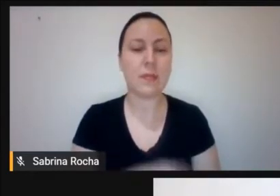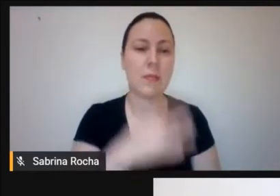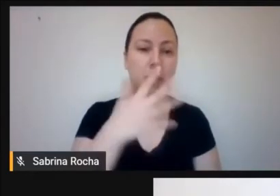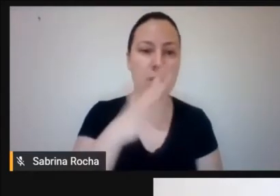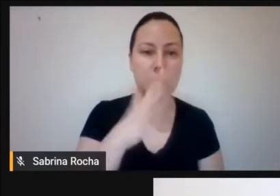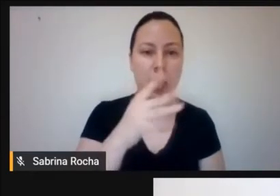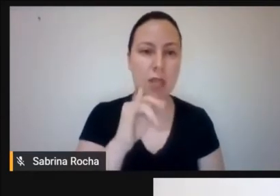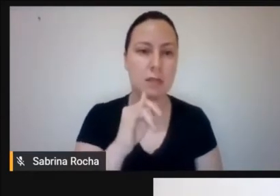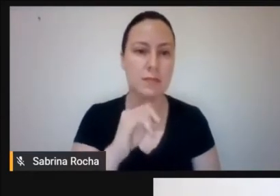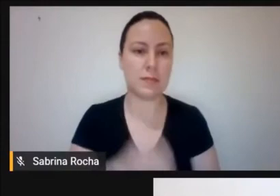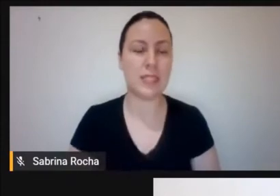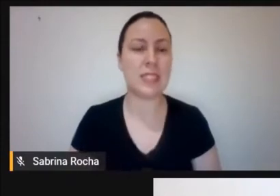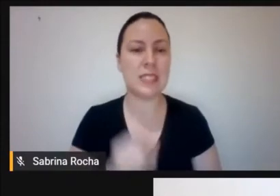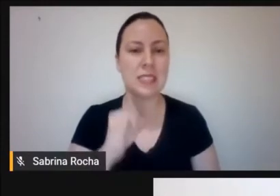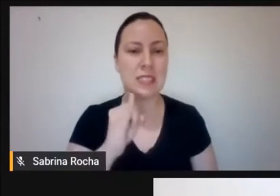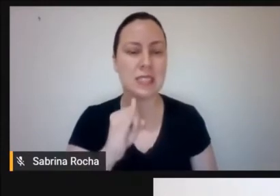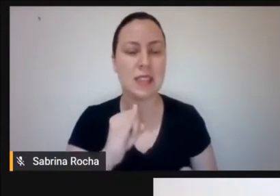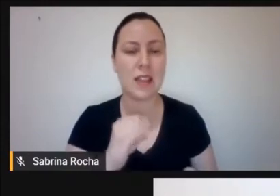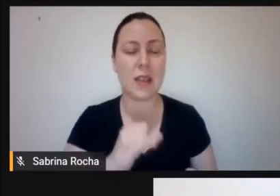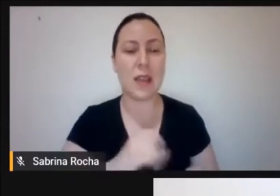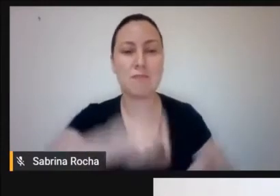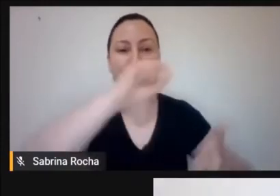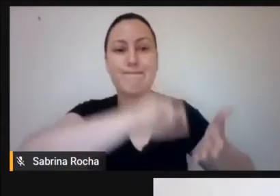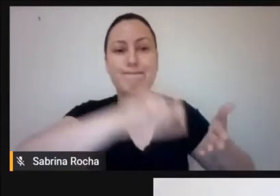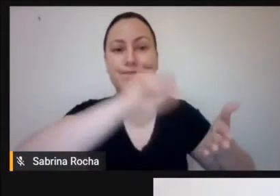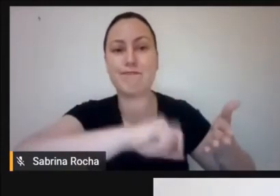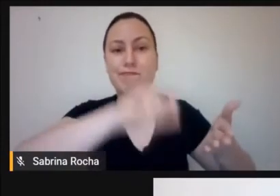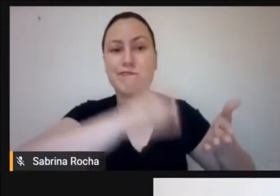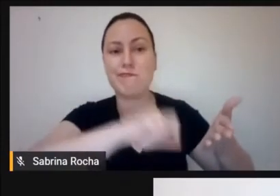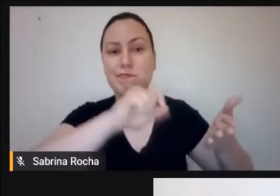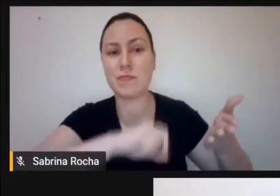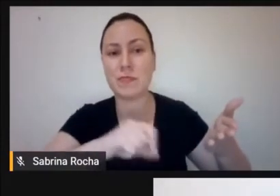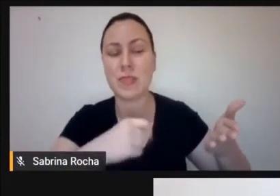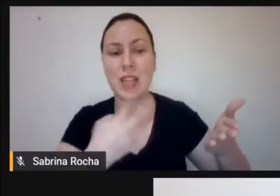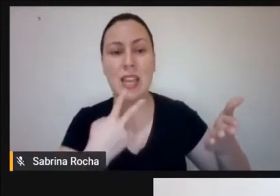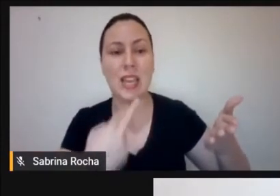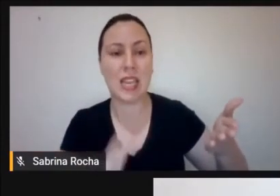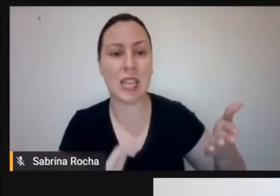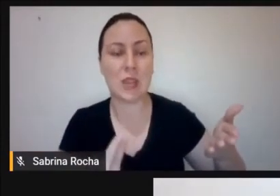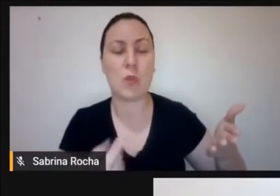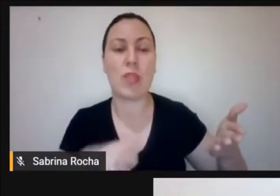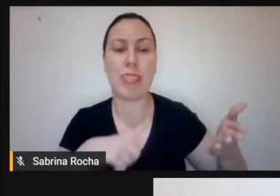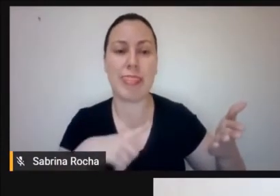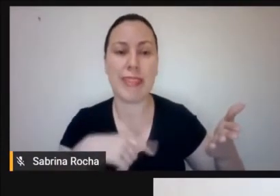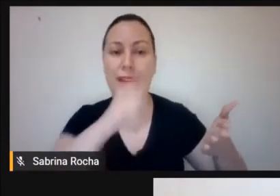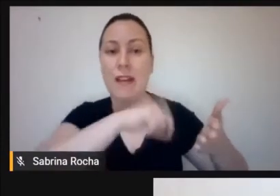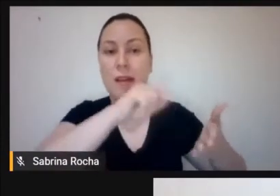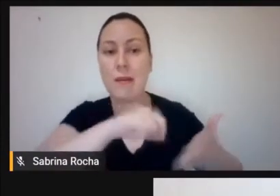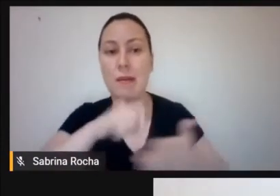mais literatura tiver um povo e uma língua, por exemplo, a língua portuguesa tem muita literatura, porque tem